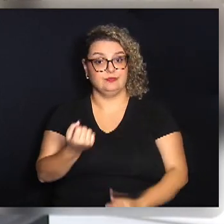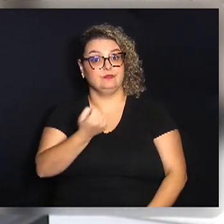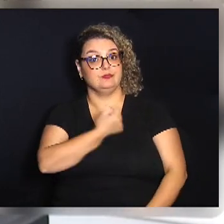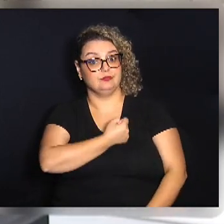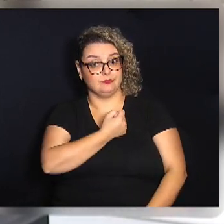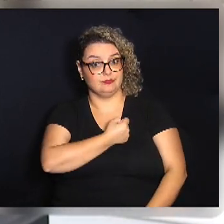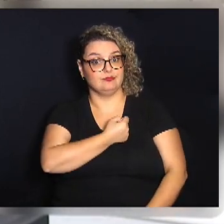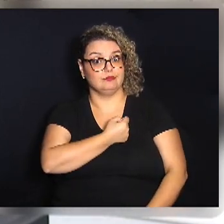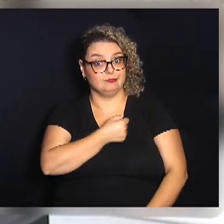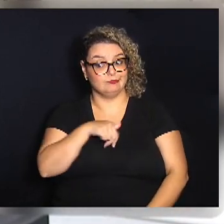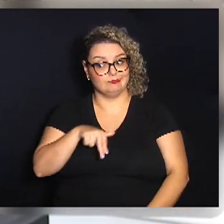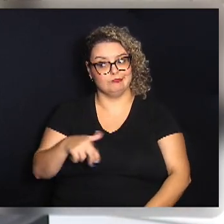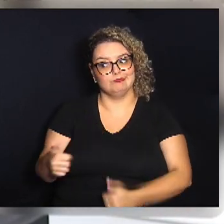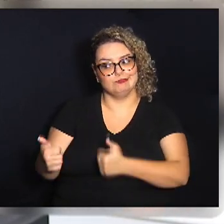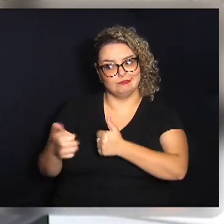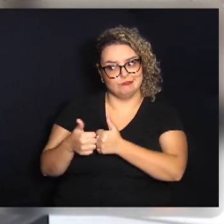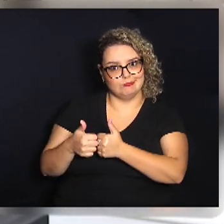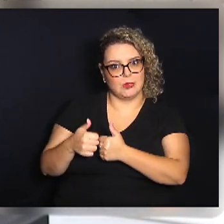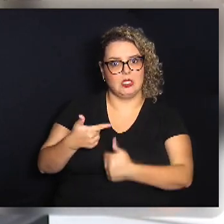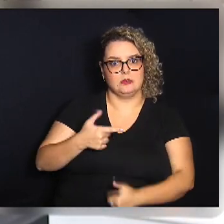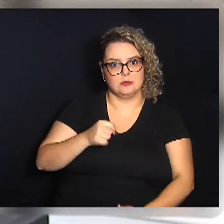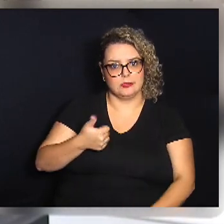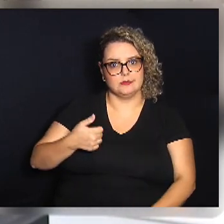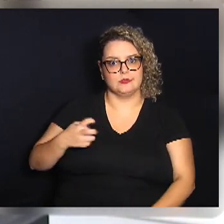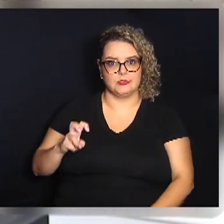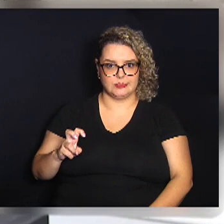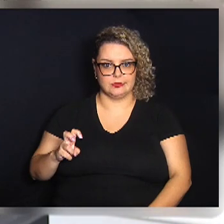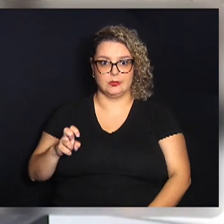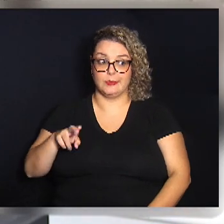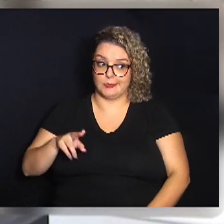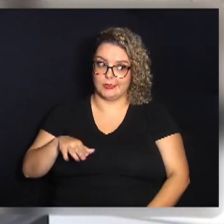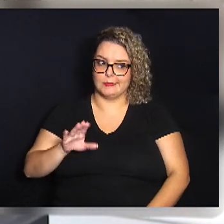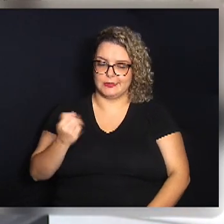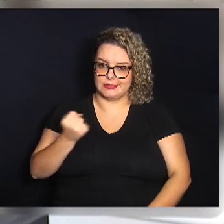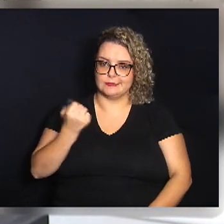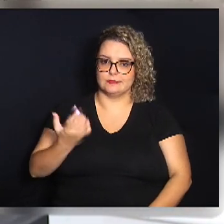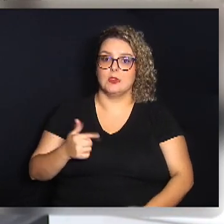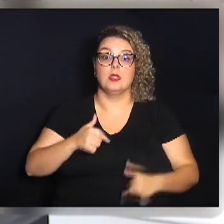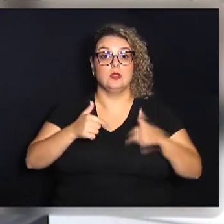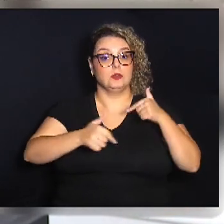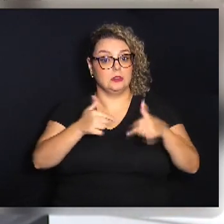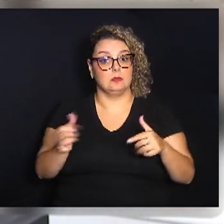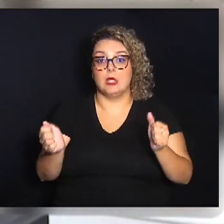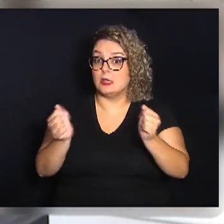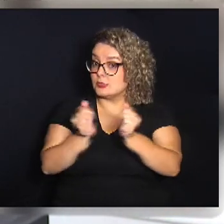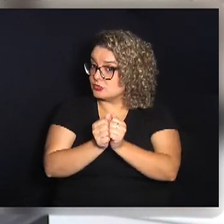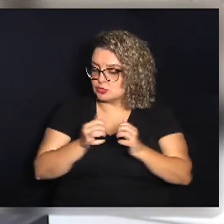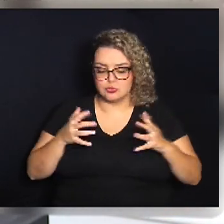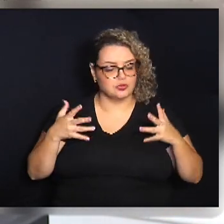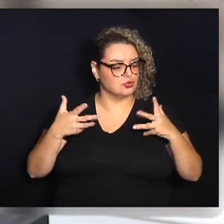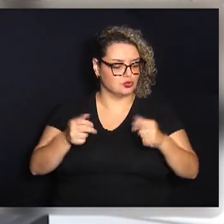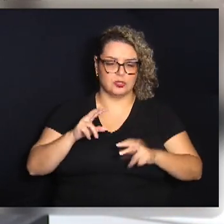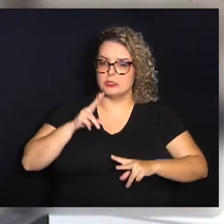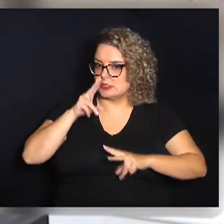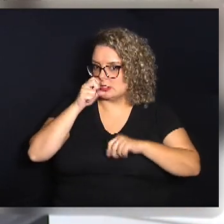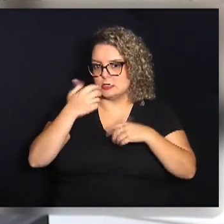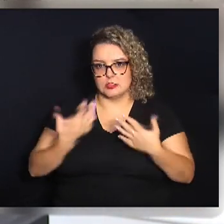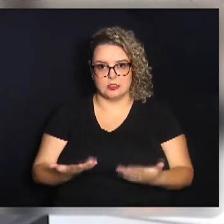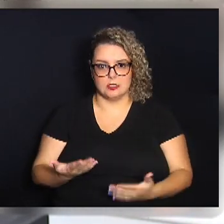muito próximos do que estava e até mais grave. Então por isso a gente tem que fazer um trabalho conjunto de todas as forças.